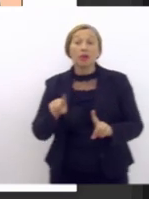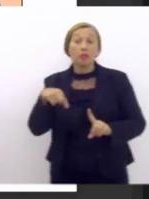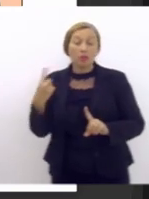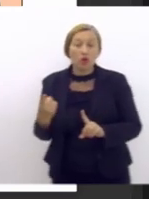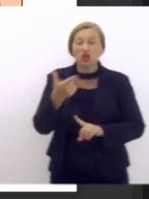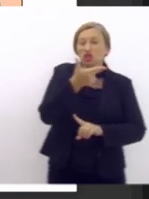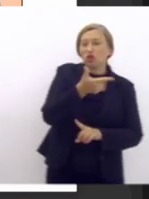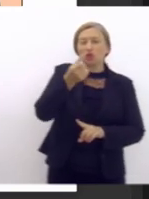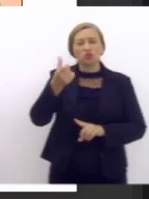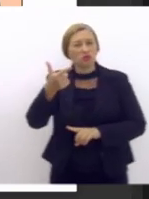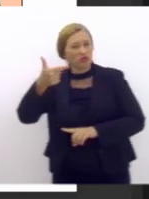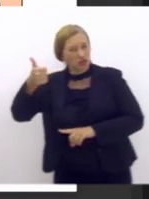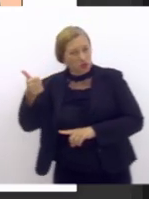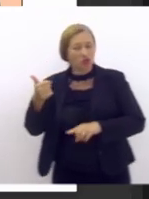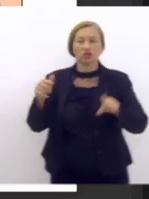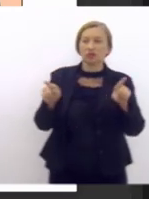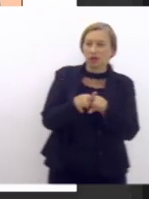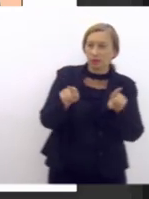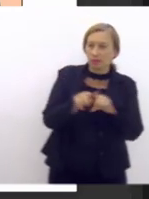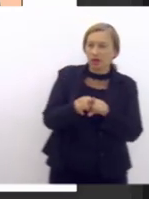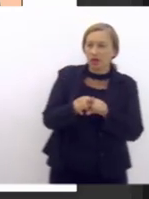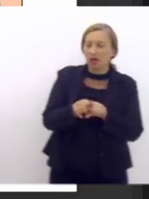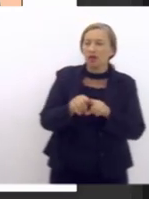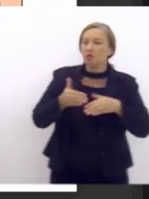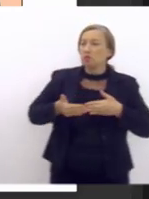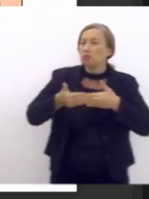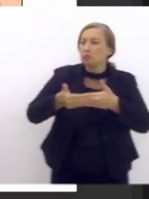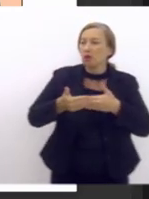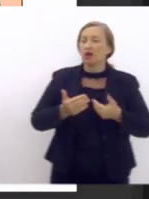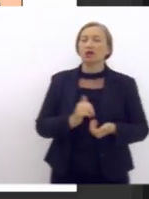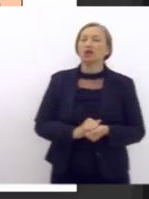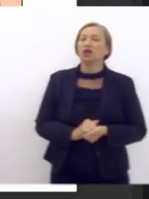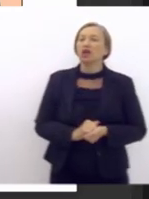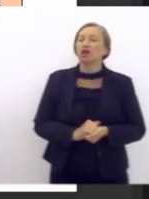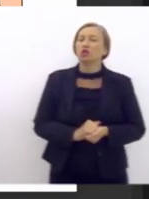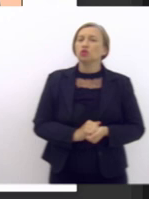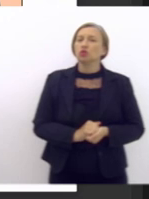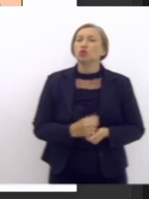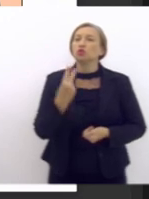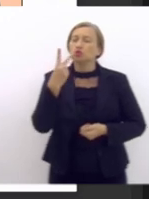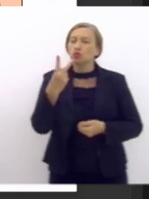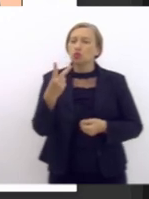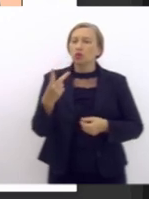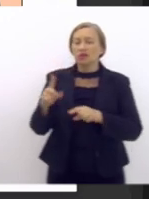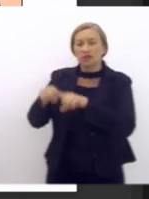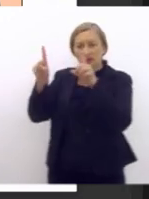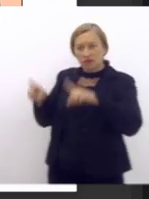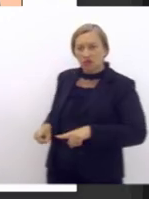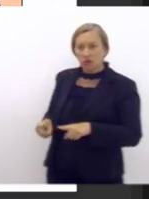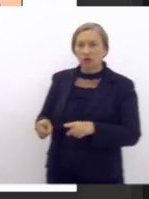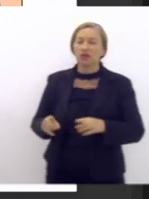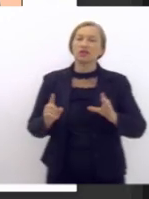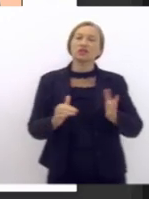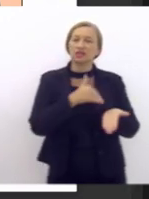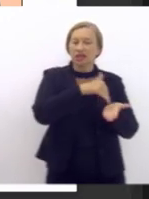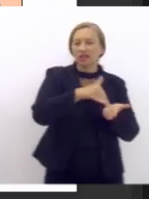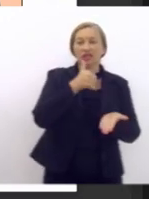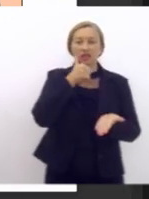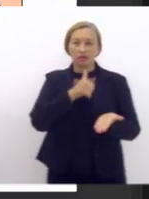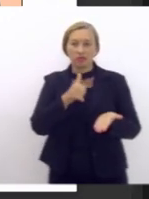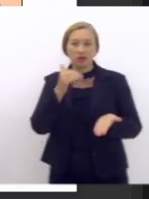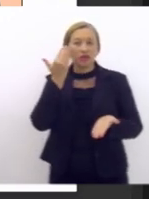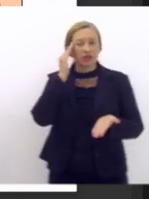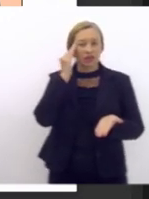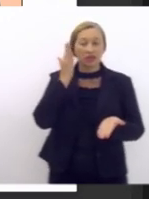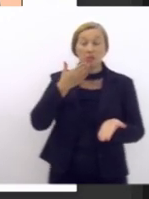em 2022 também, só que um pouco mais adiante, duas servidoras lá da Secretaria da Mulher, que são especialistas